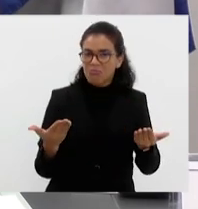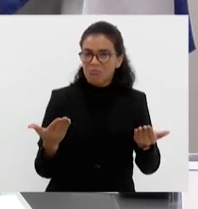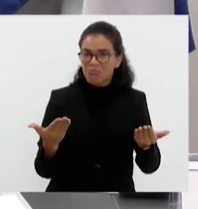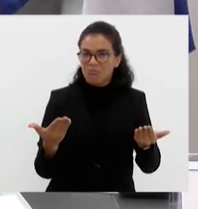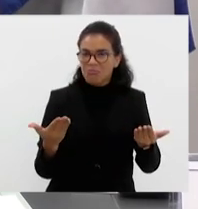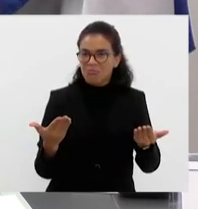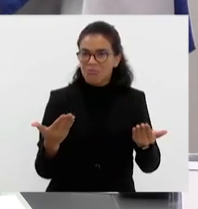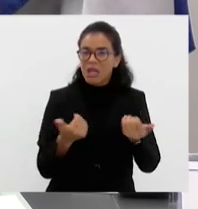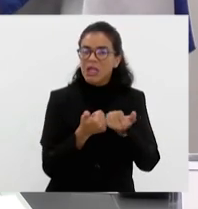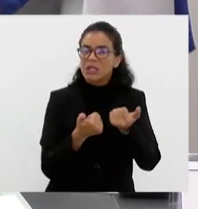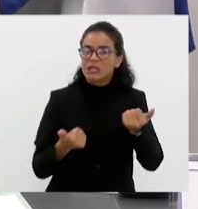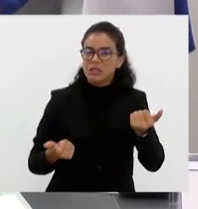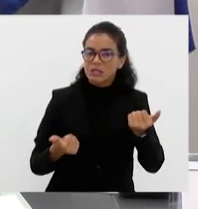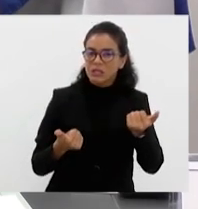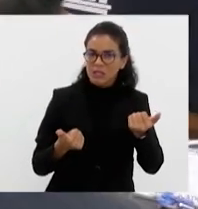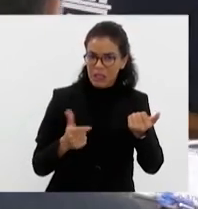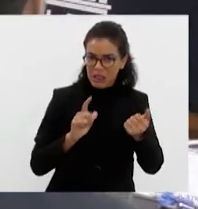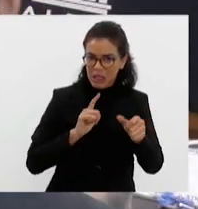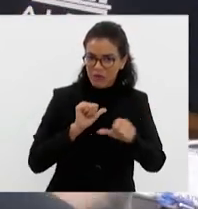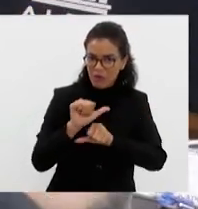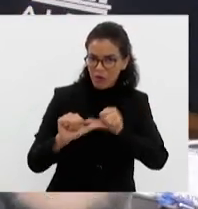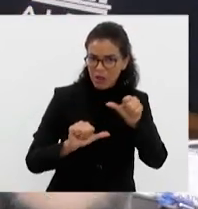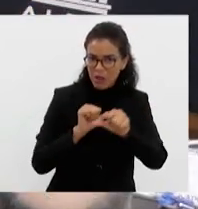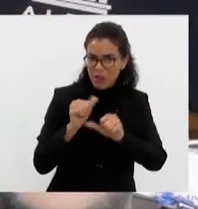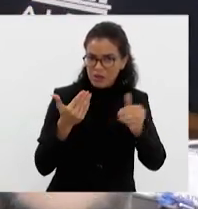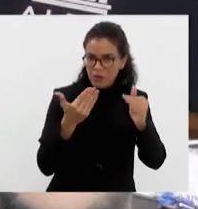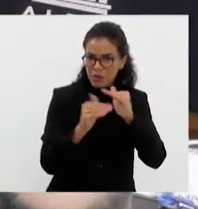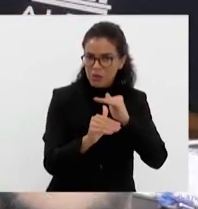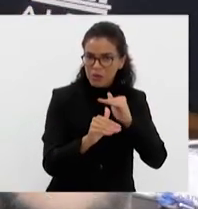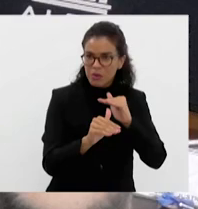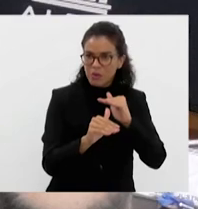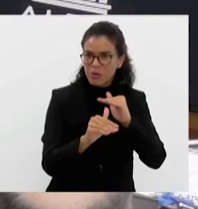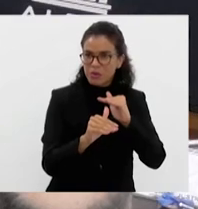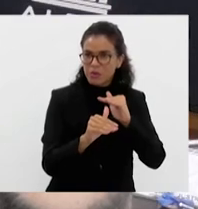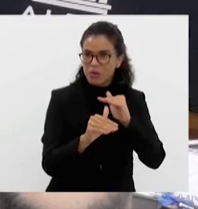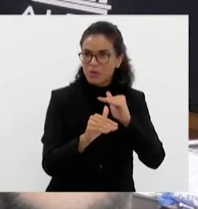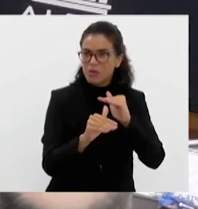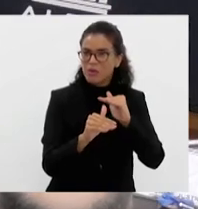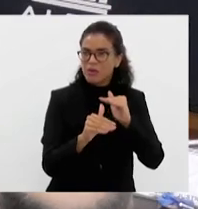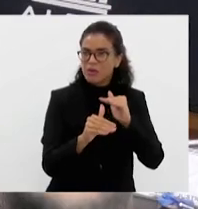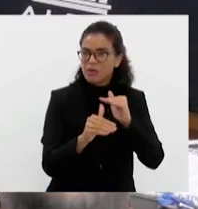Cadê a assessoria do deputado Filipinho? Teve alteração para contrário?